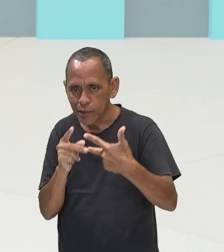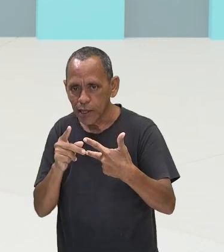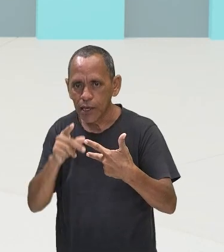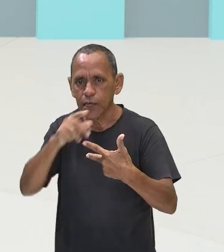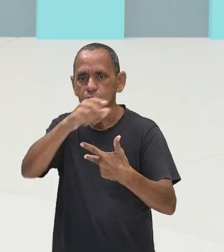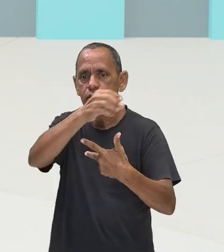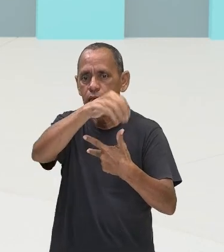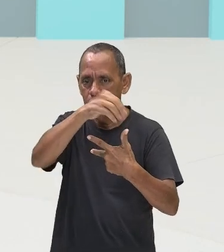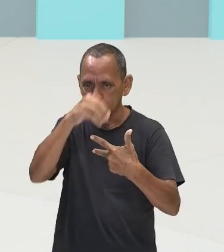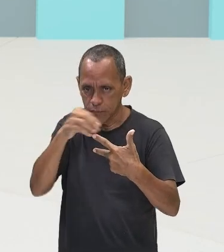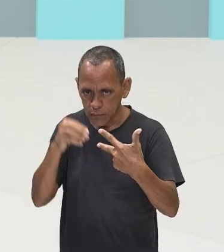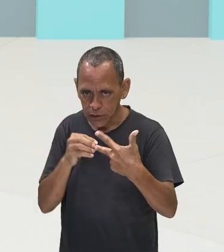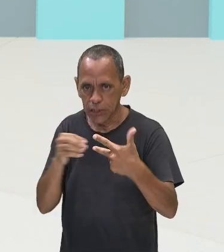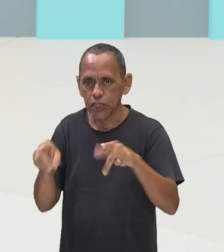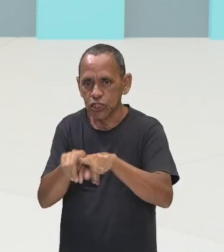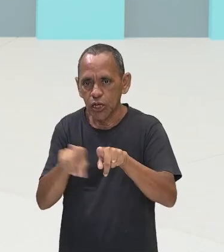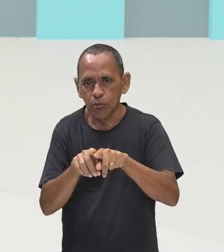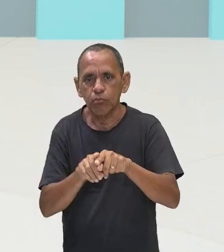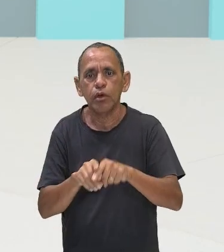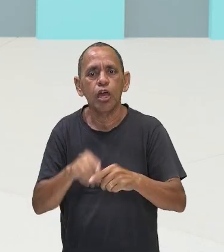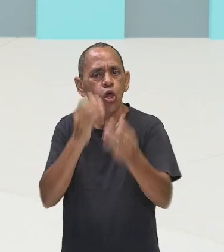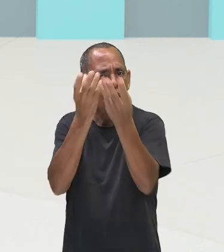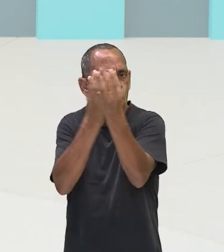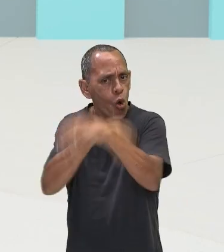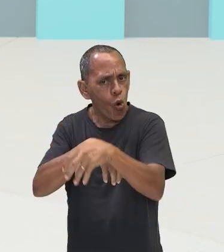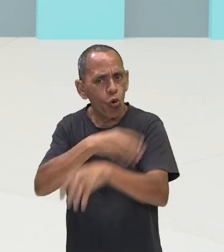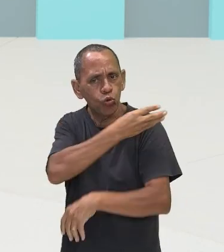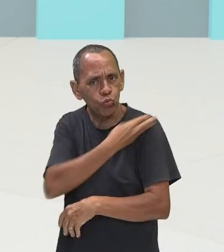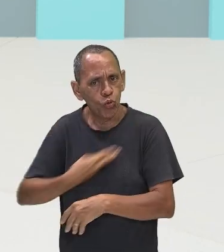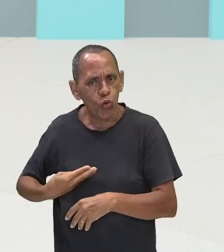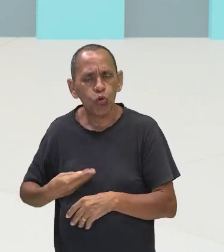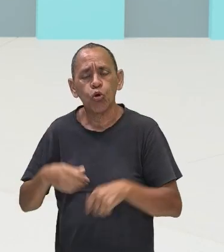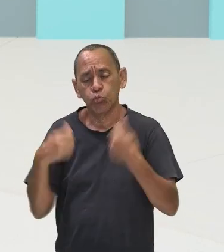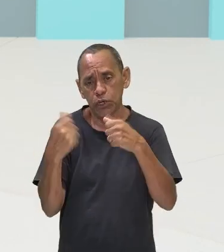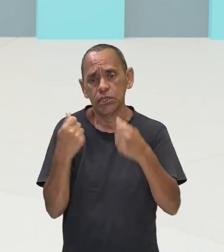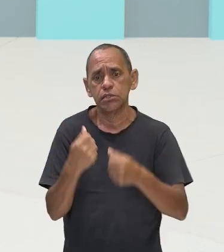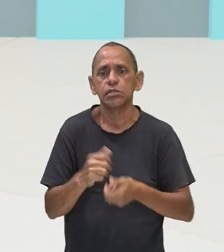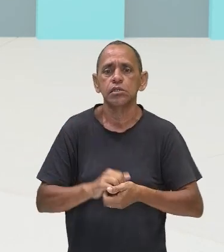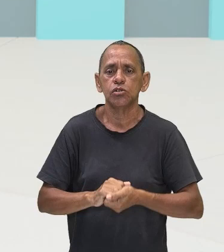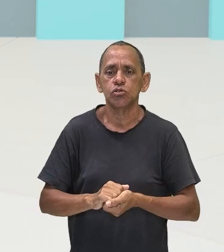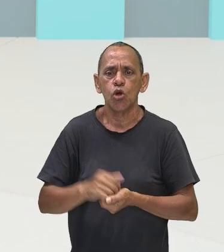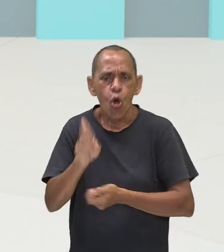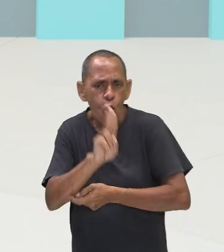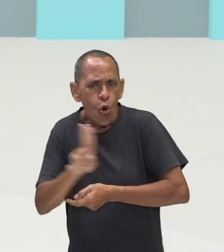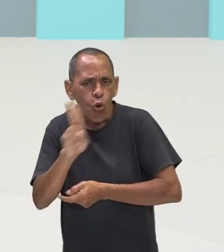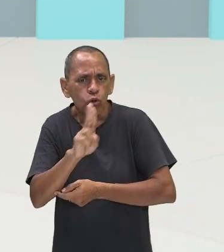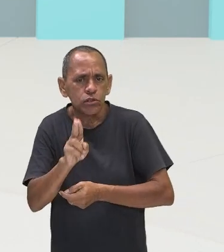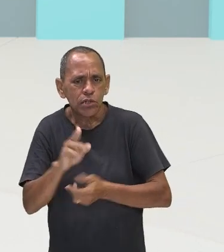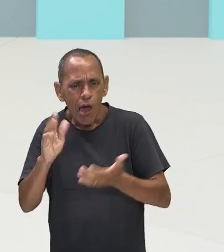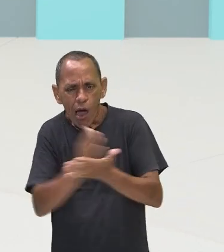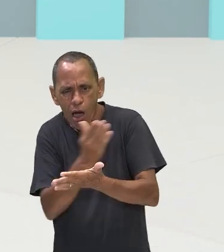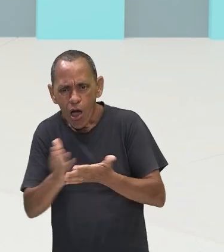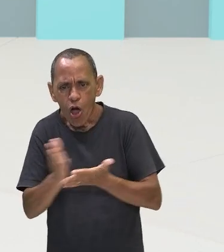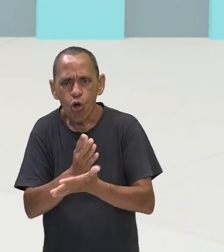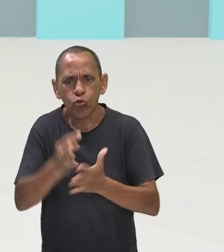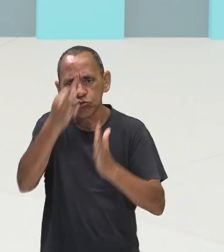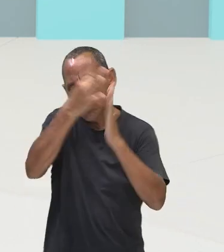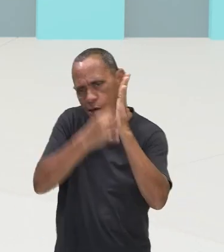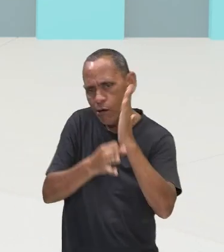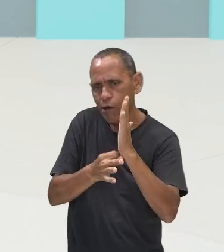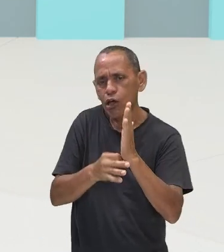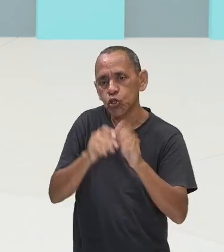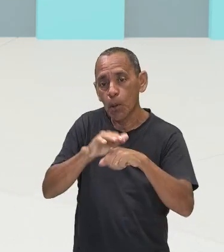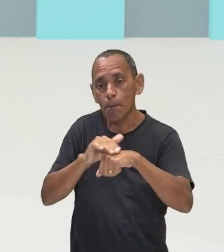ou de concurso público, aí eu preciso fazer algo mais elaborado. Mas, de qualquer maneira, não deixa de ser uma forma para